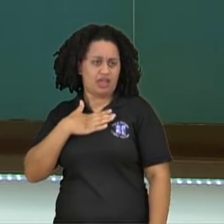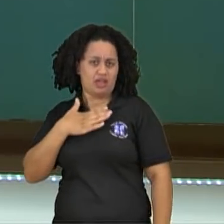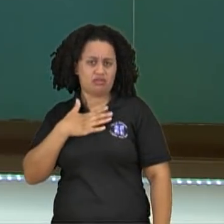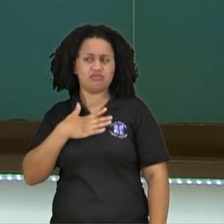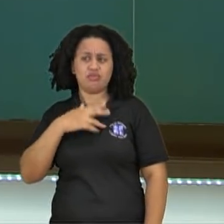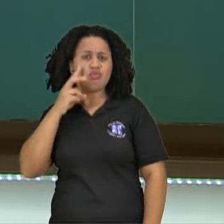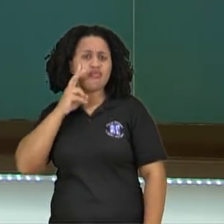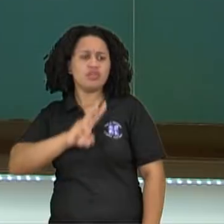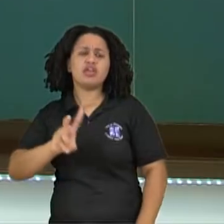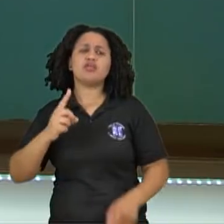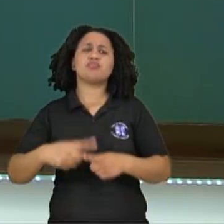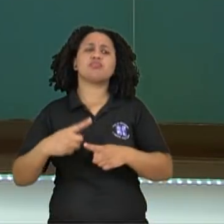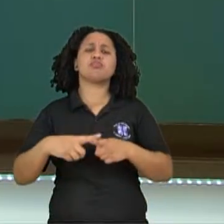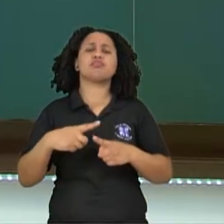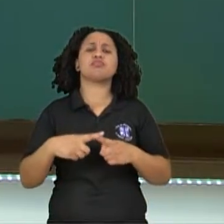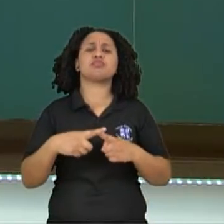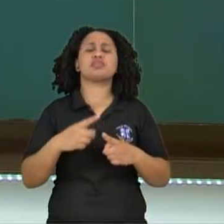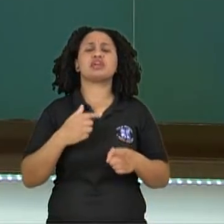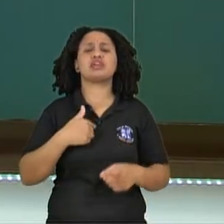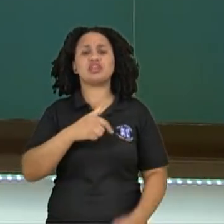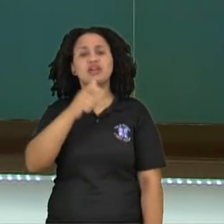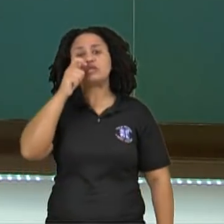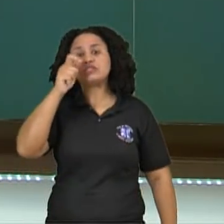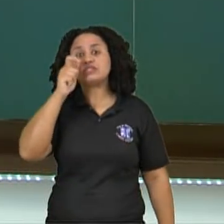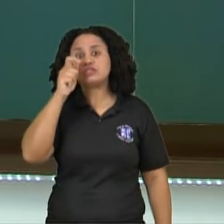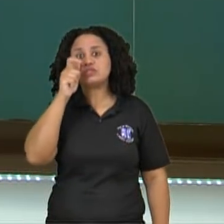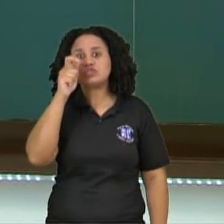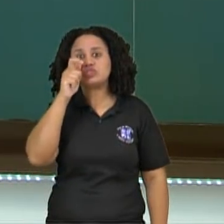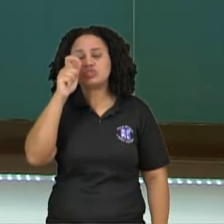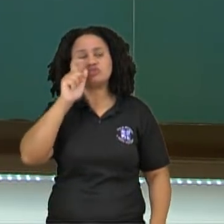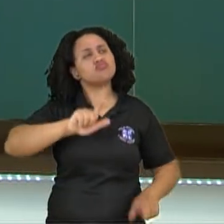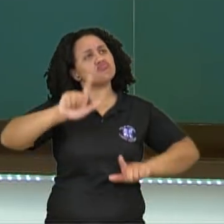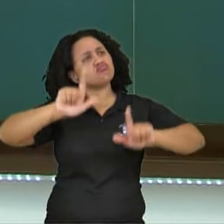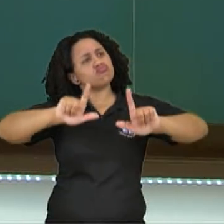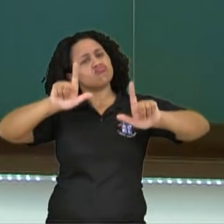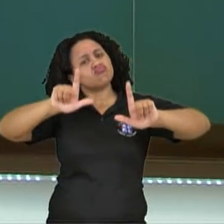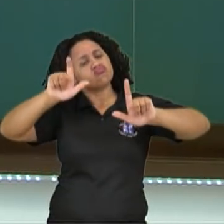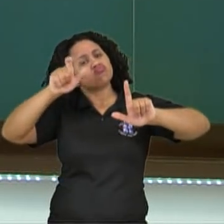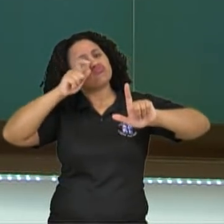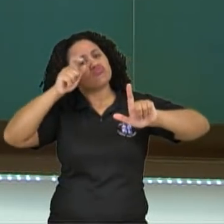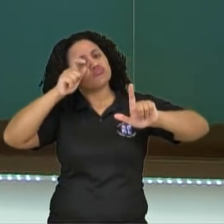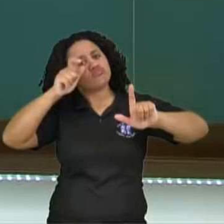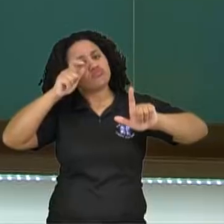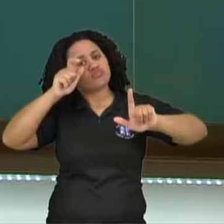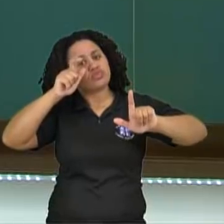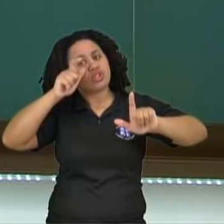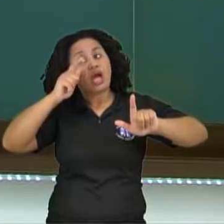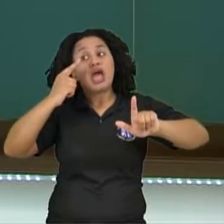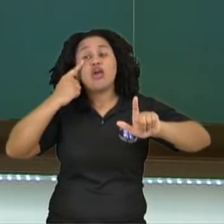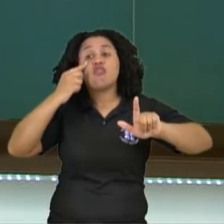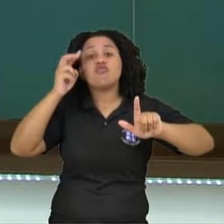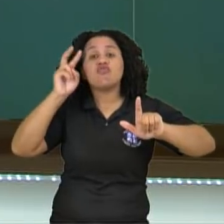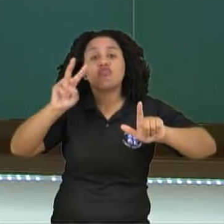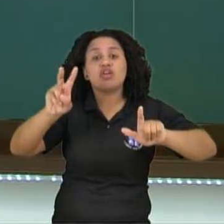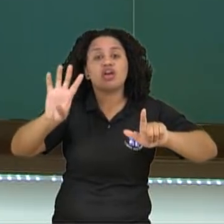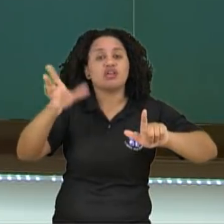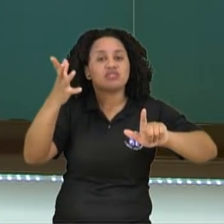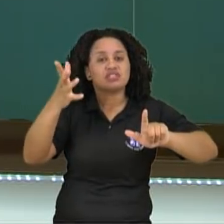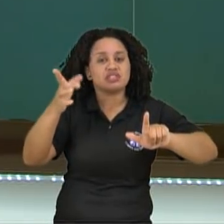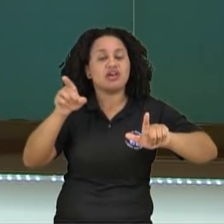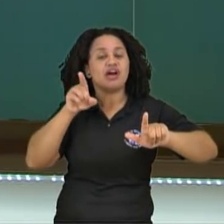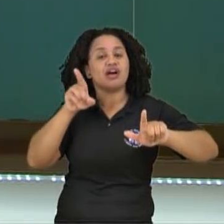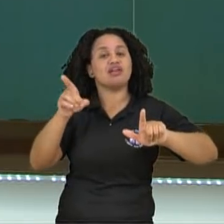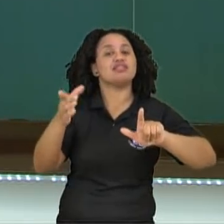testemunha ocular do segundo avião, inclusive, que atacou, como todo mundo inteiro assistiu ao vivo, aquele é o passado, que aconteceu uma vez